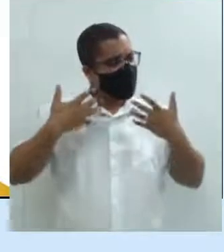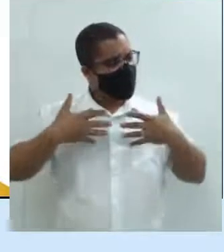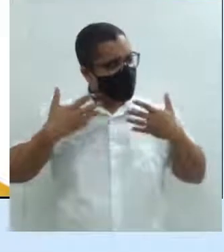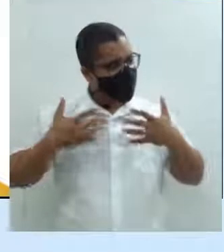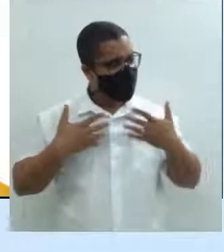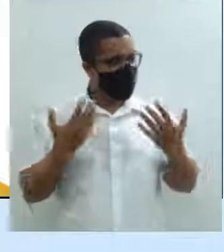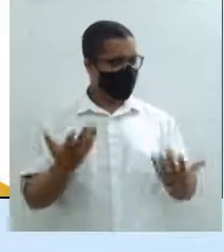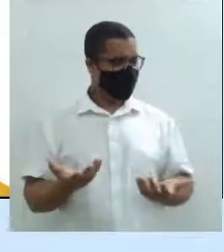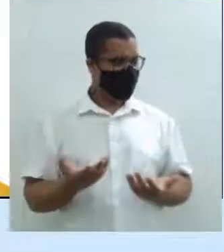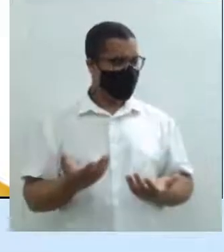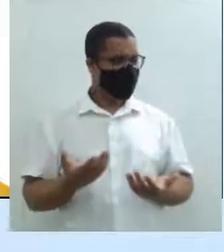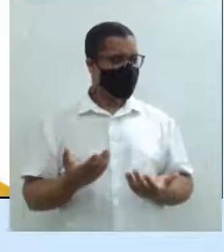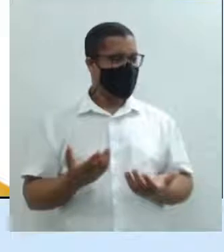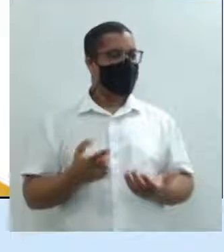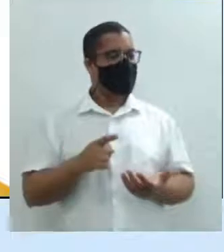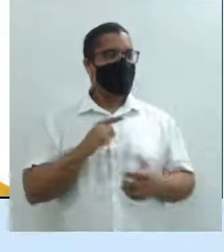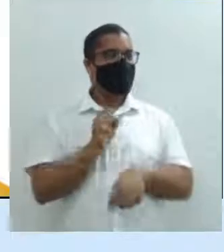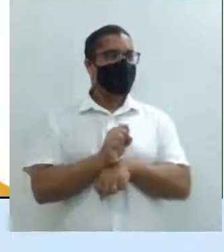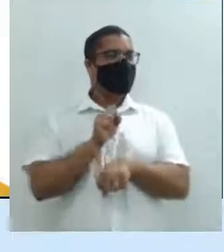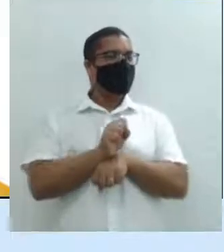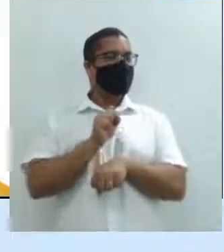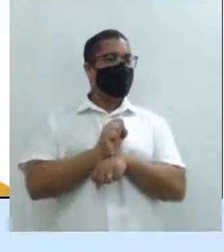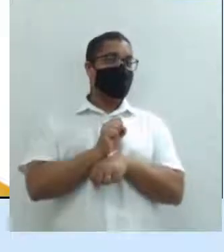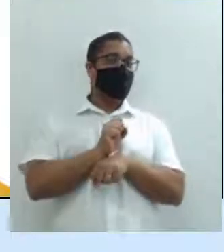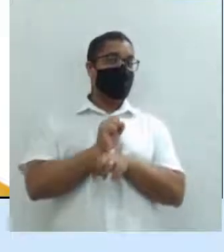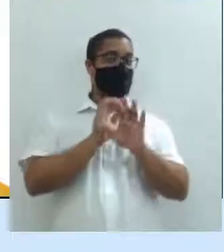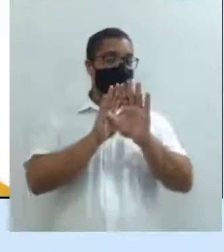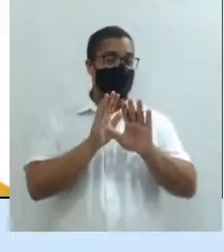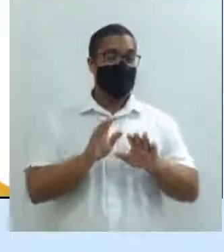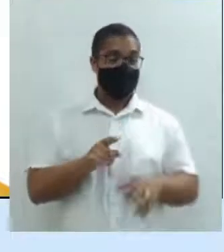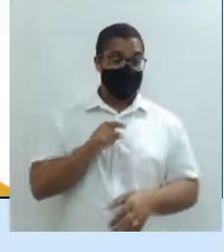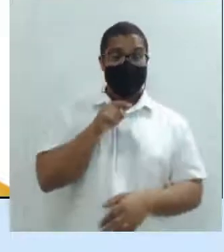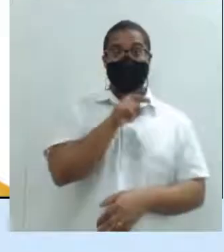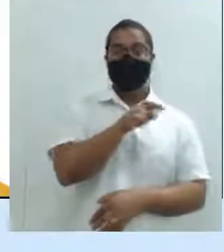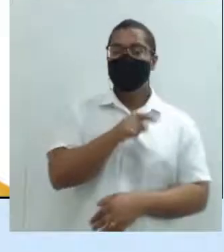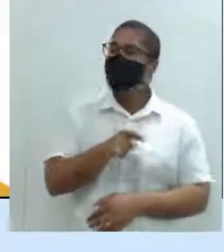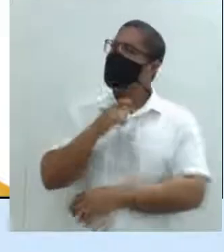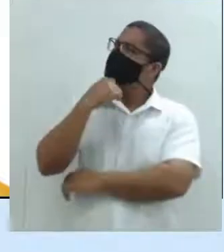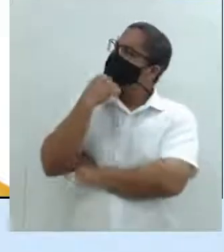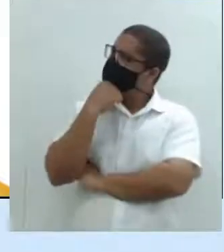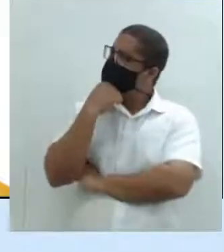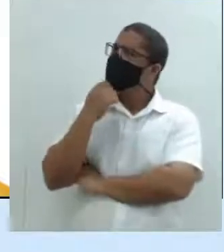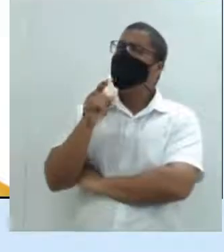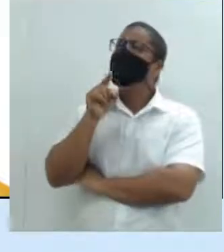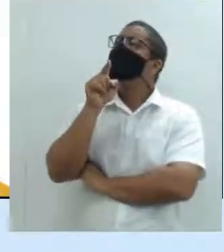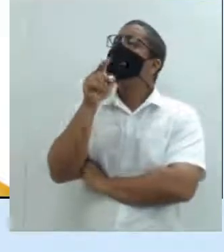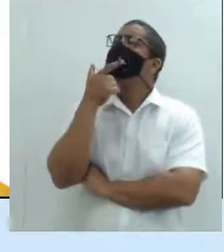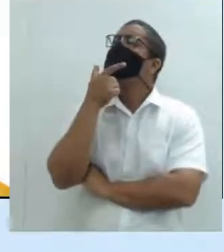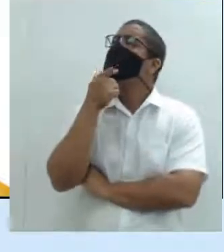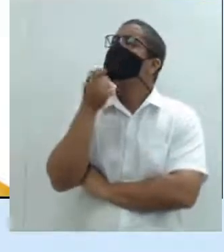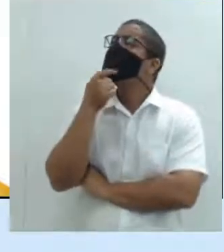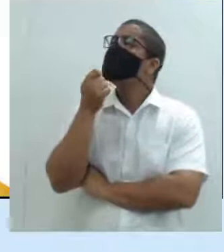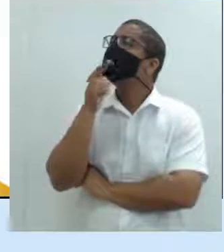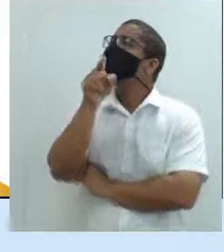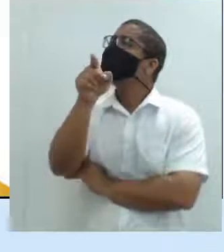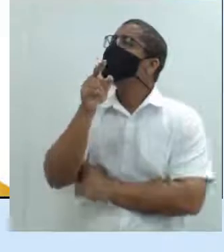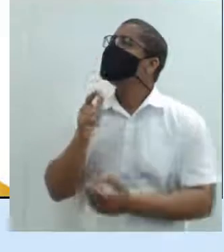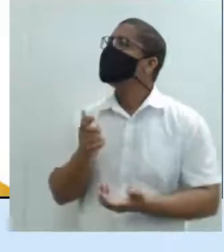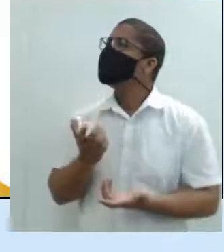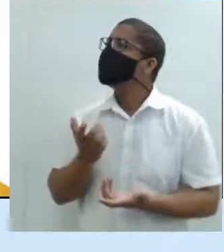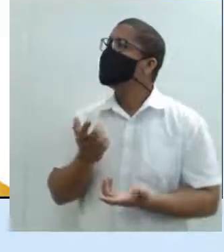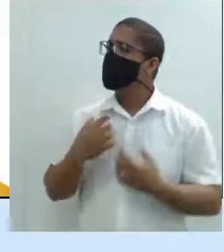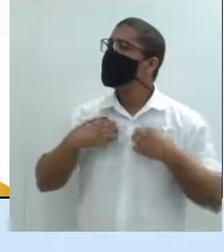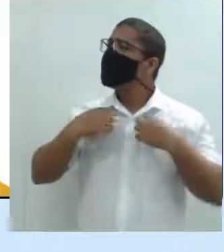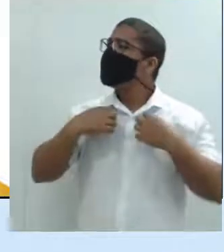é super esperado. E ele brinca com o fato do marido, com o fato do noivo, ele